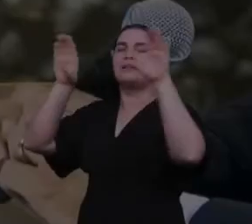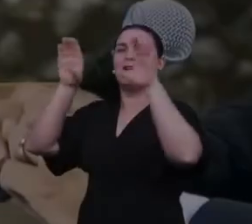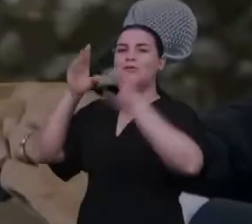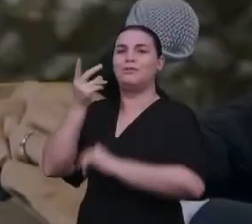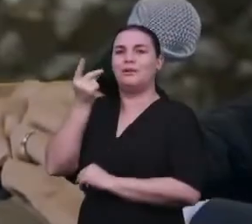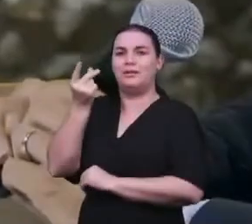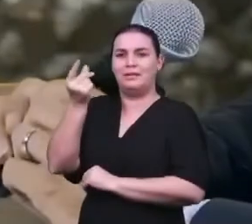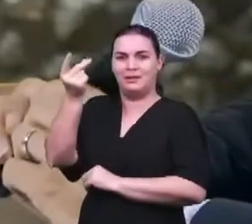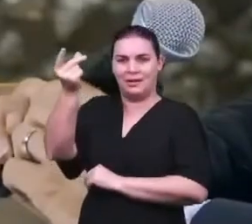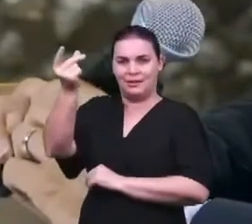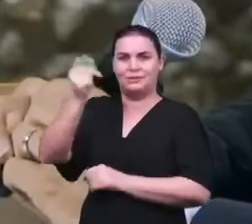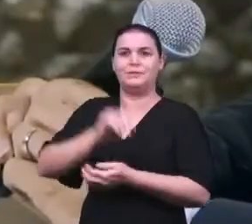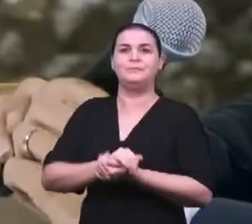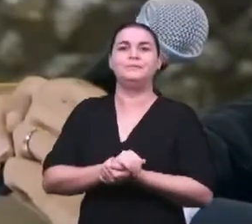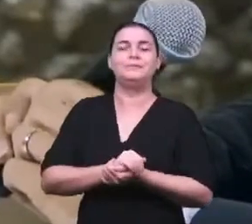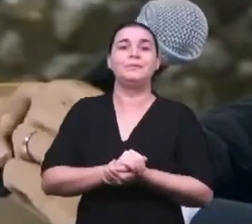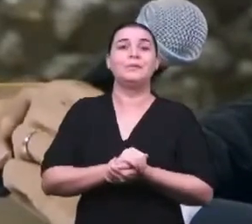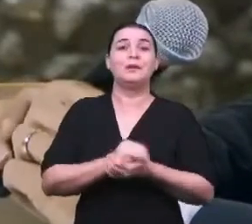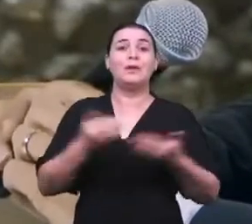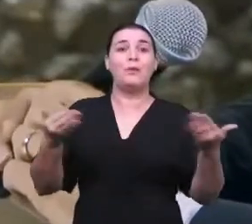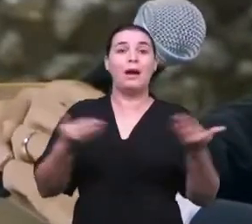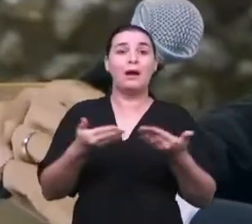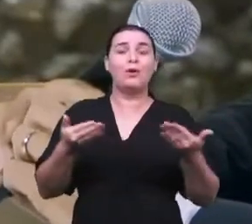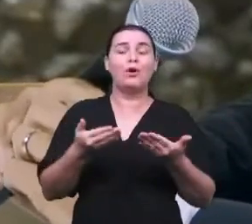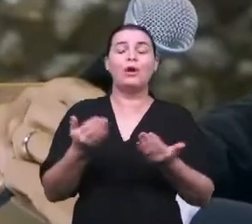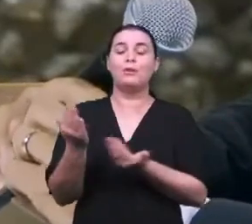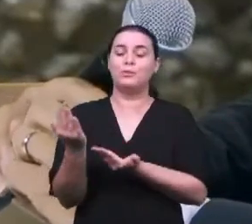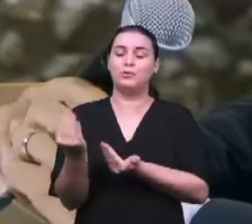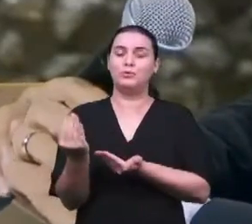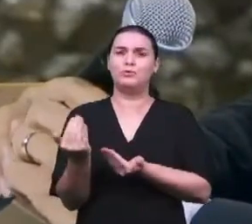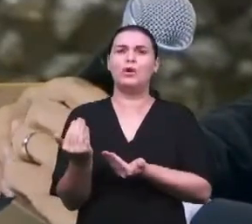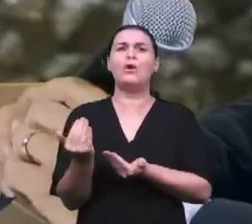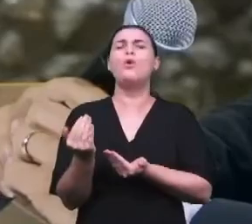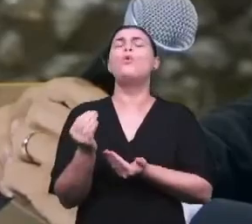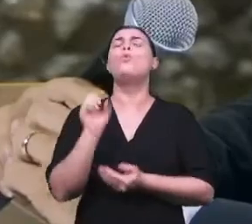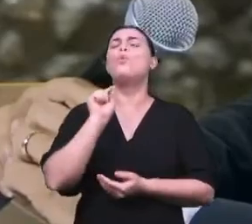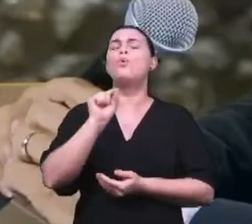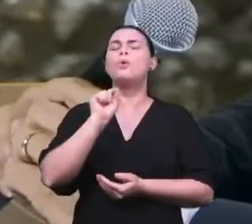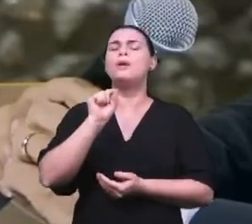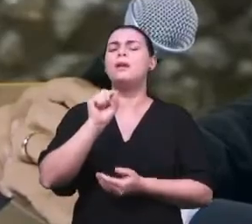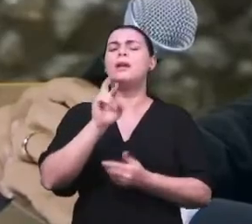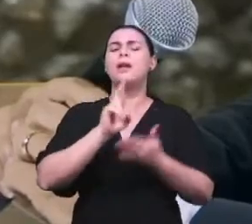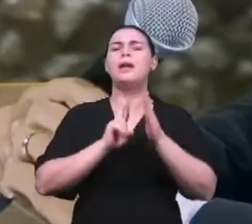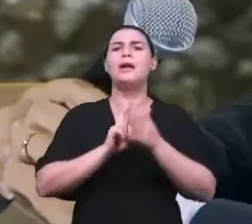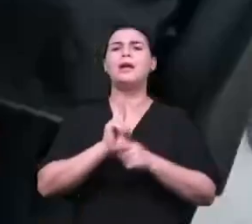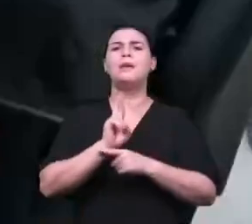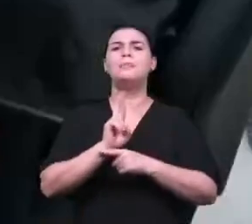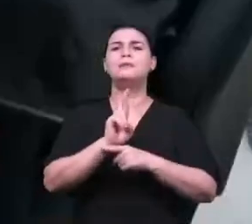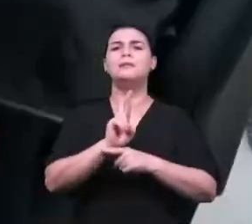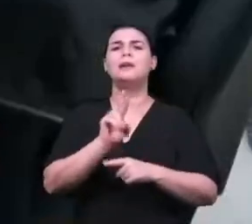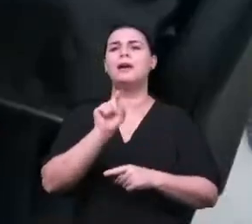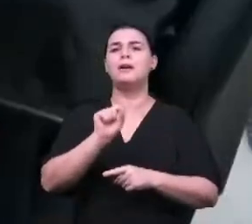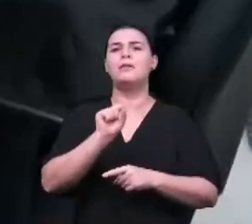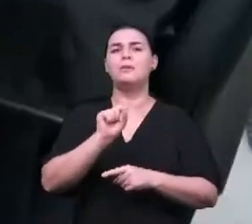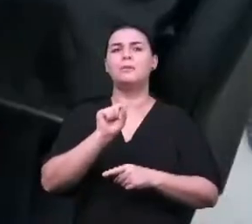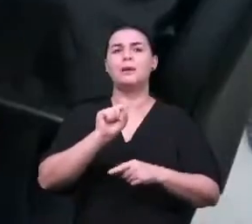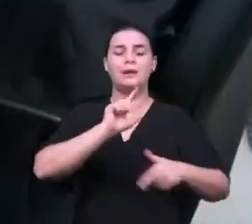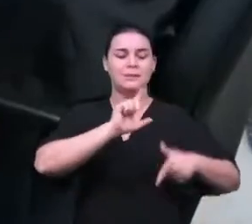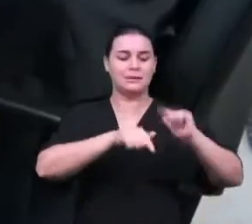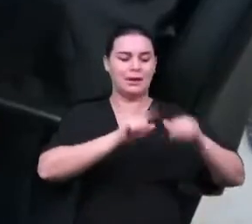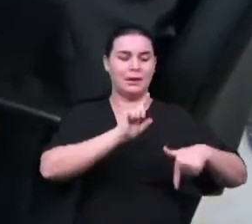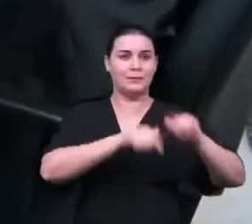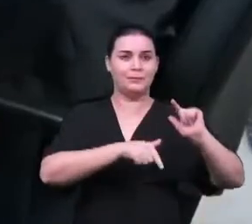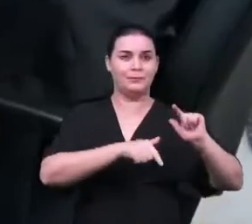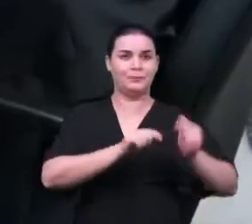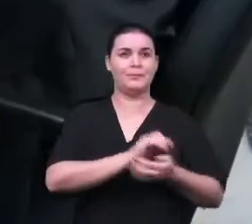Mas, pastor Fábio, passar para os jovens, o que representava para Israel a Arca da Aliança? A Arca da